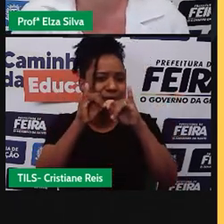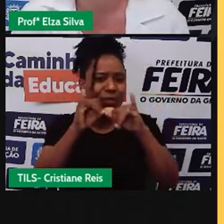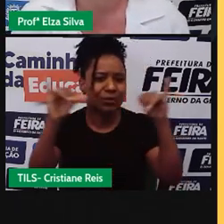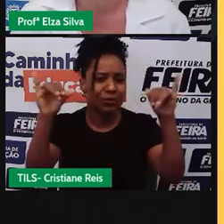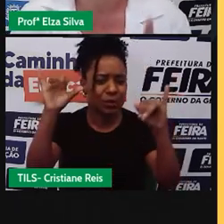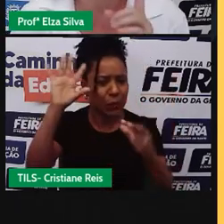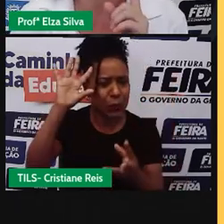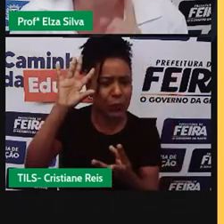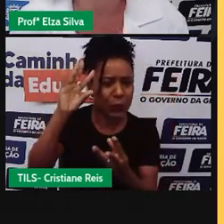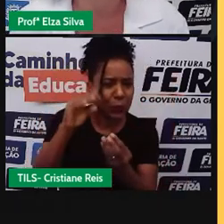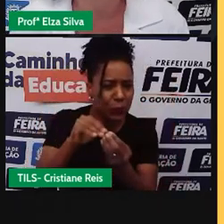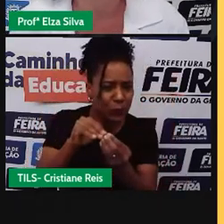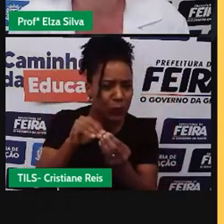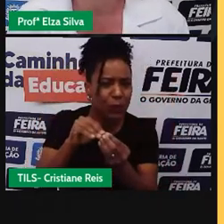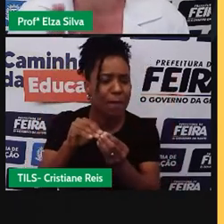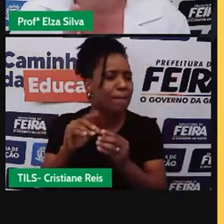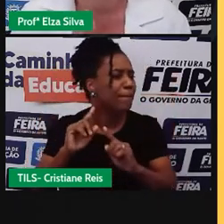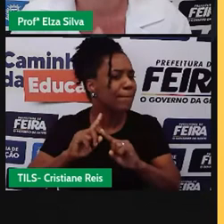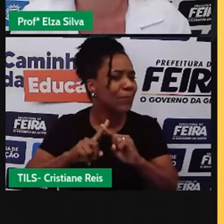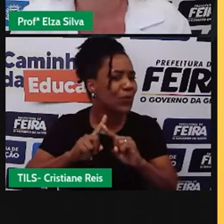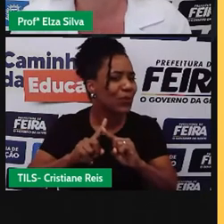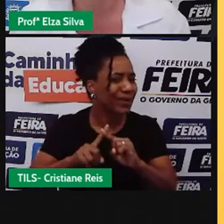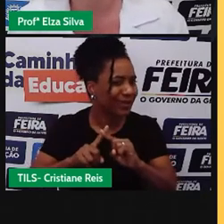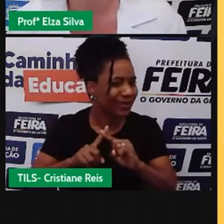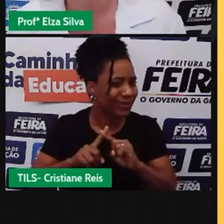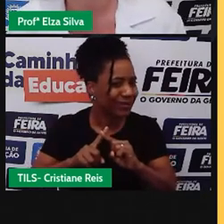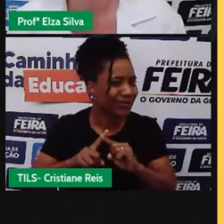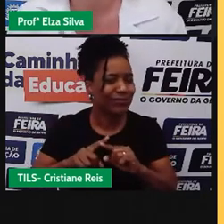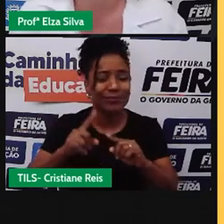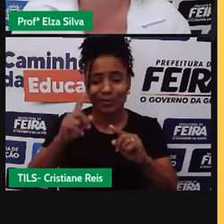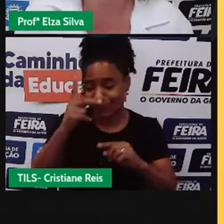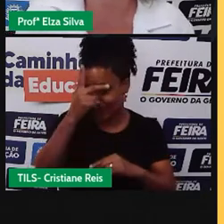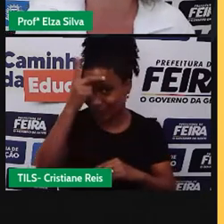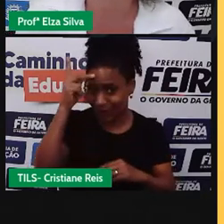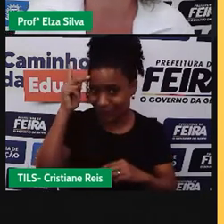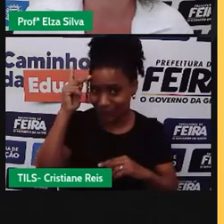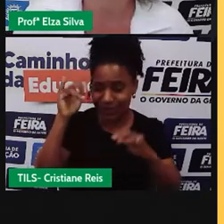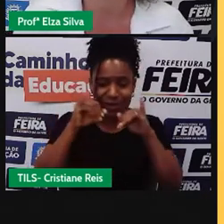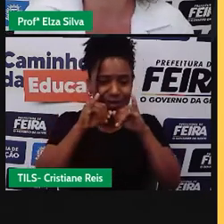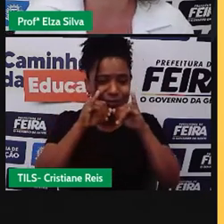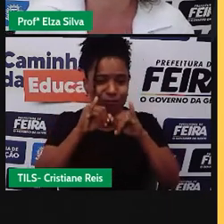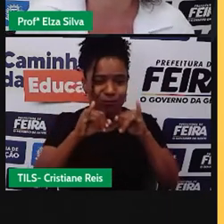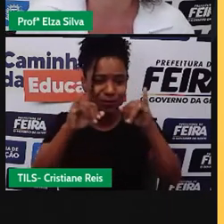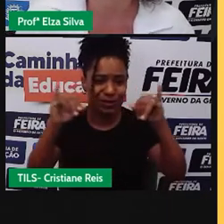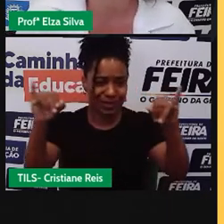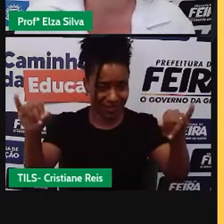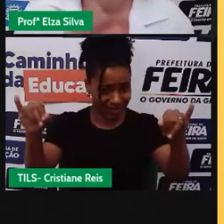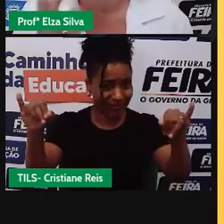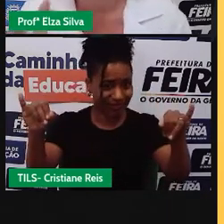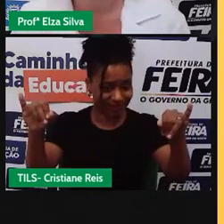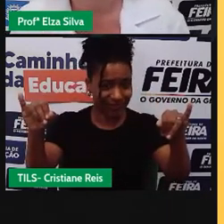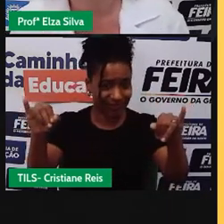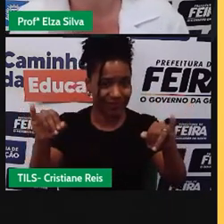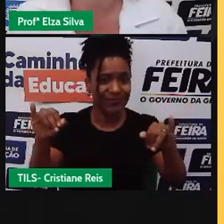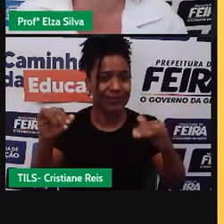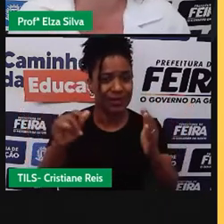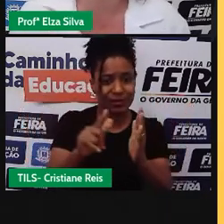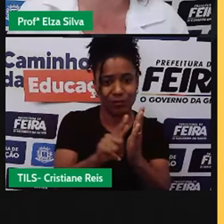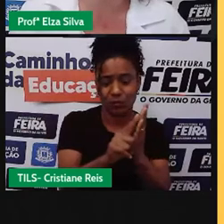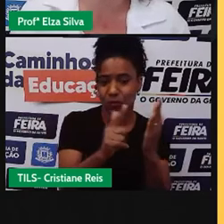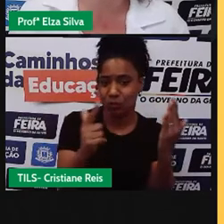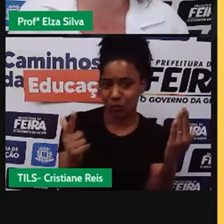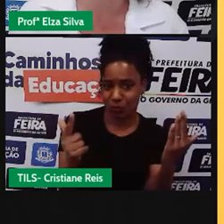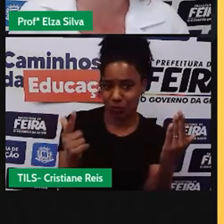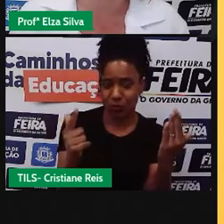resumidos? Porque todas as pessoas que anunciam algo na parte do